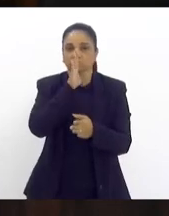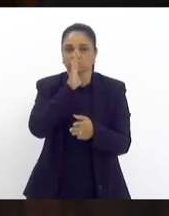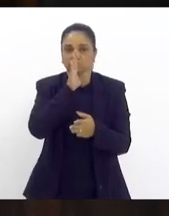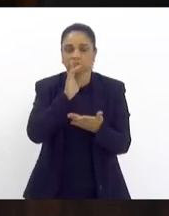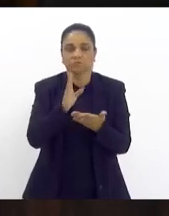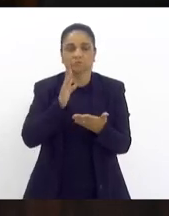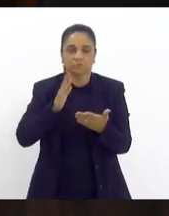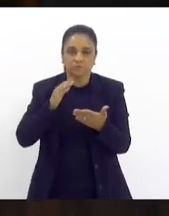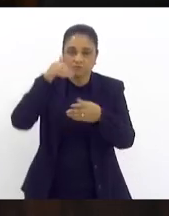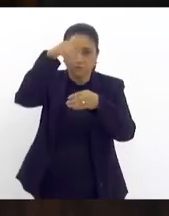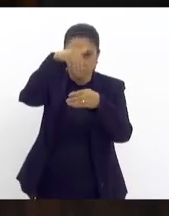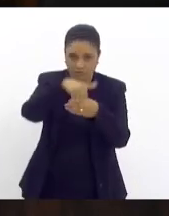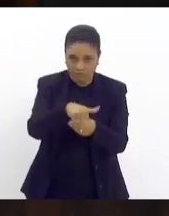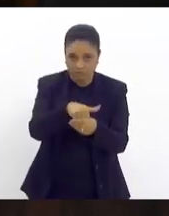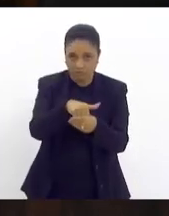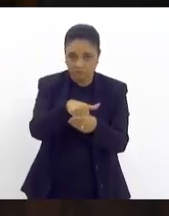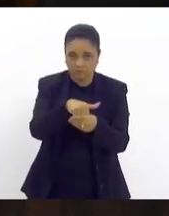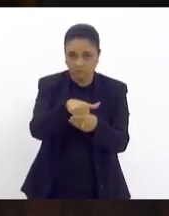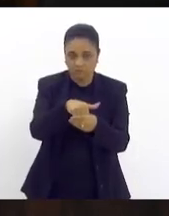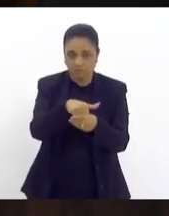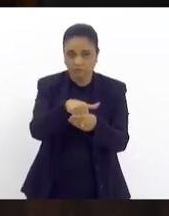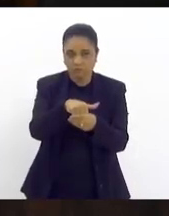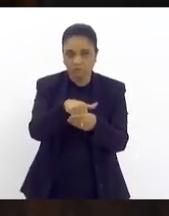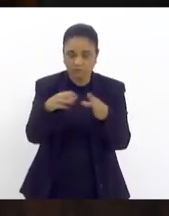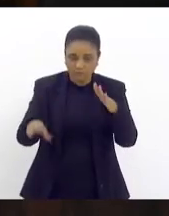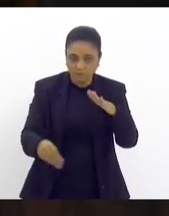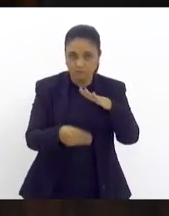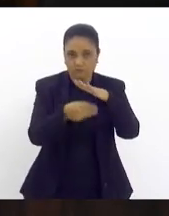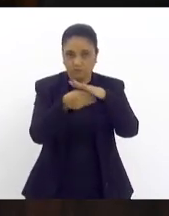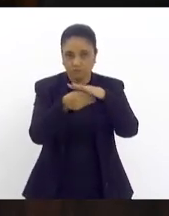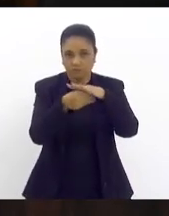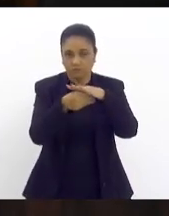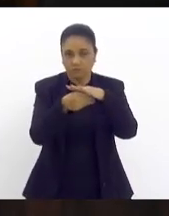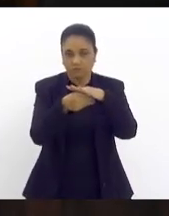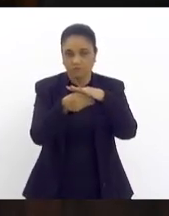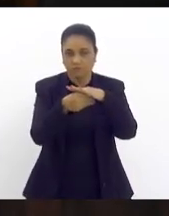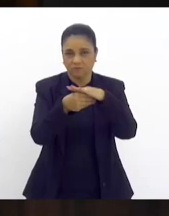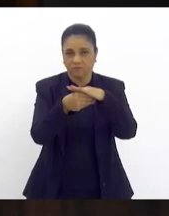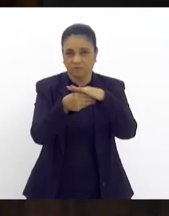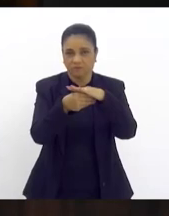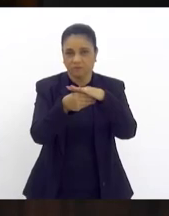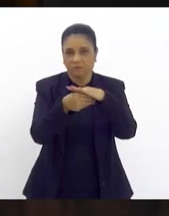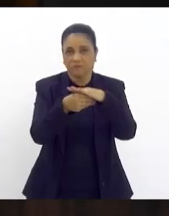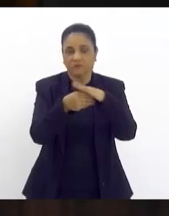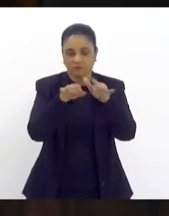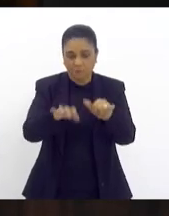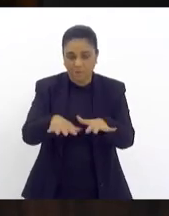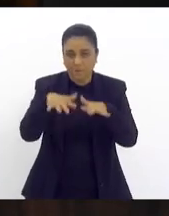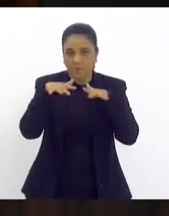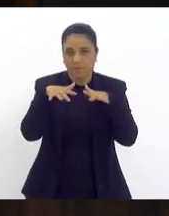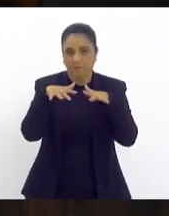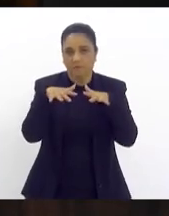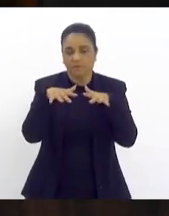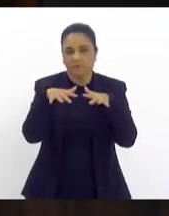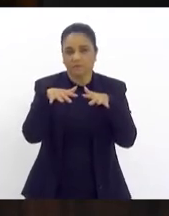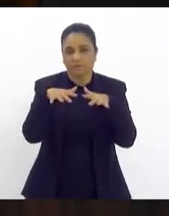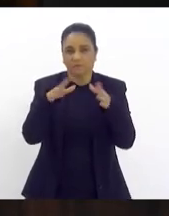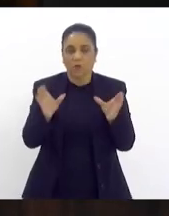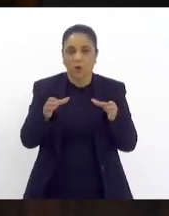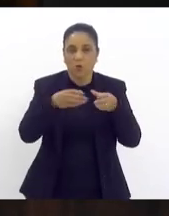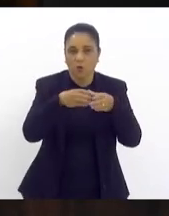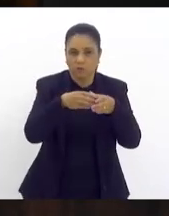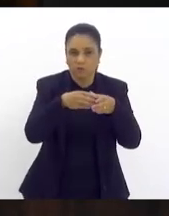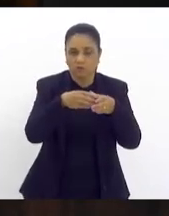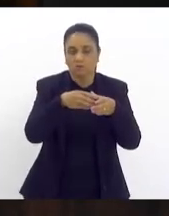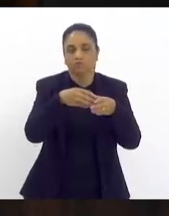em votação a emenda de a emenda de plenário da comissão de